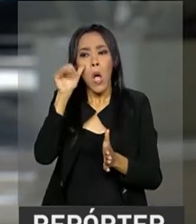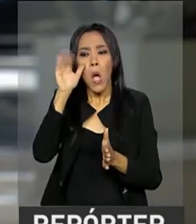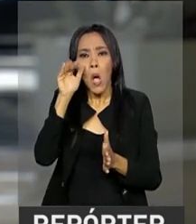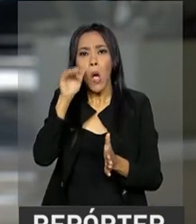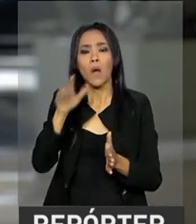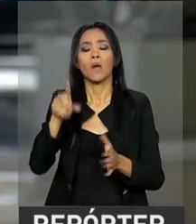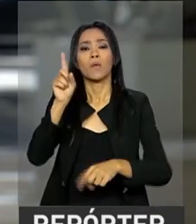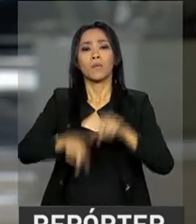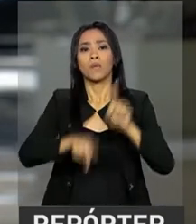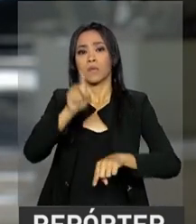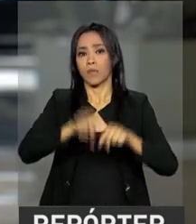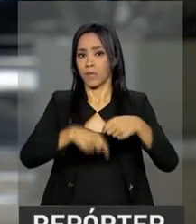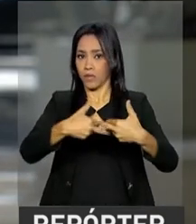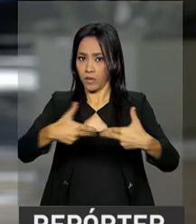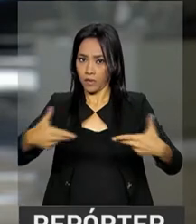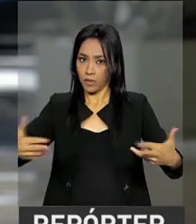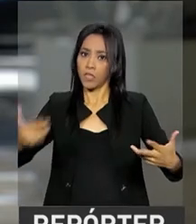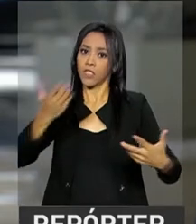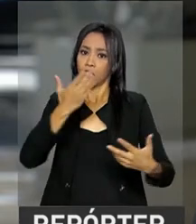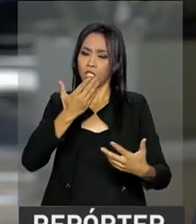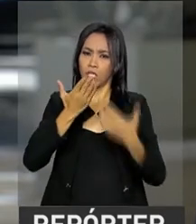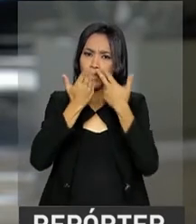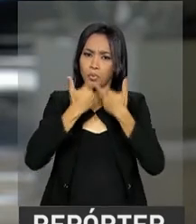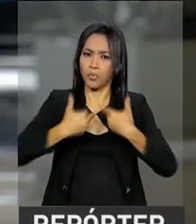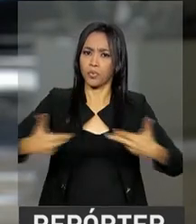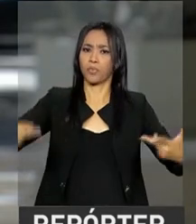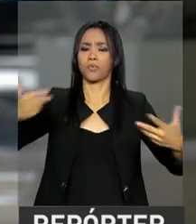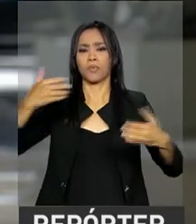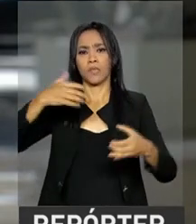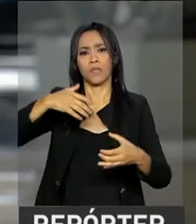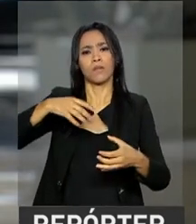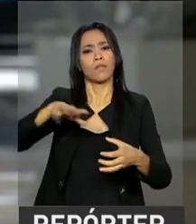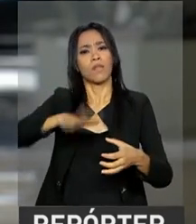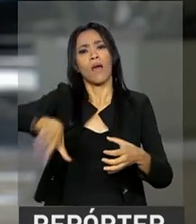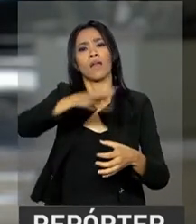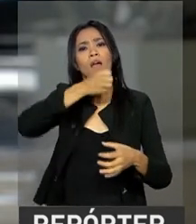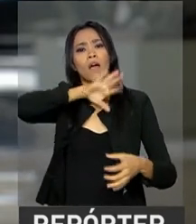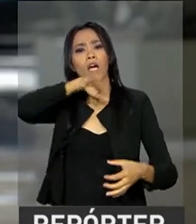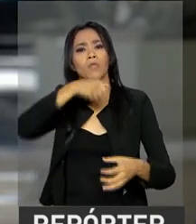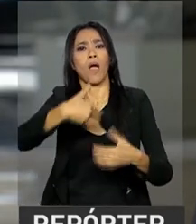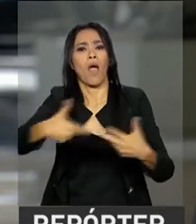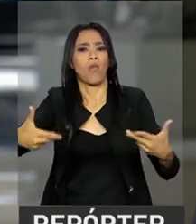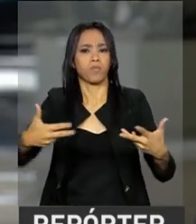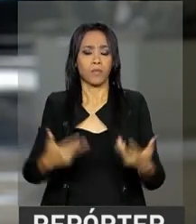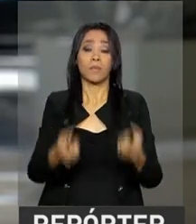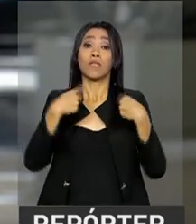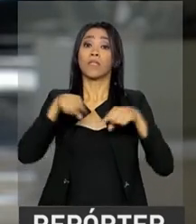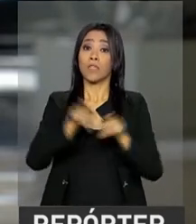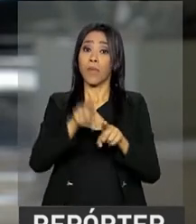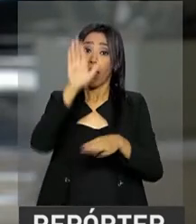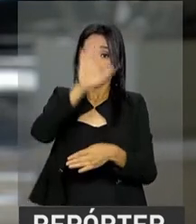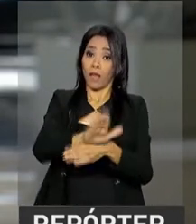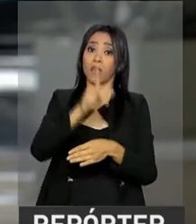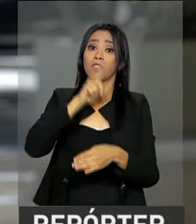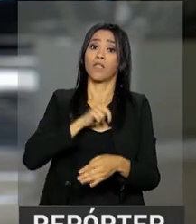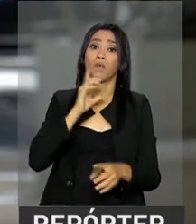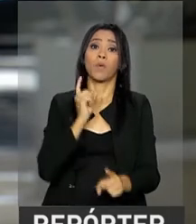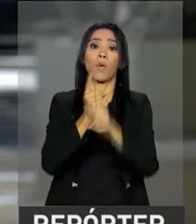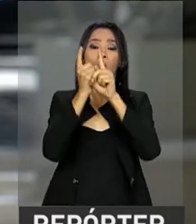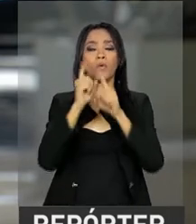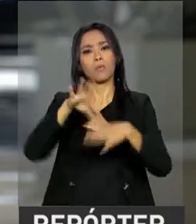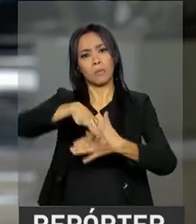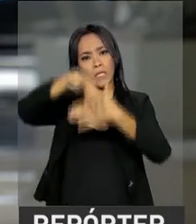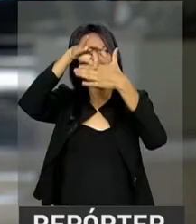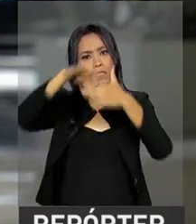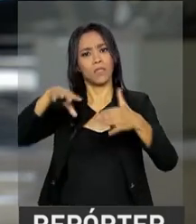chamado rispoa presidente também tem reuniões aí há na parte da tarde com o líder do governo na câmara dos deputados deputado